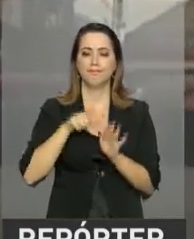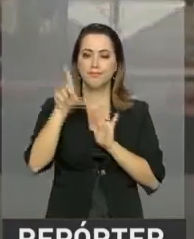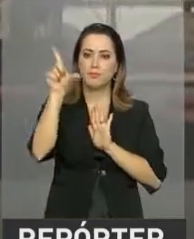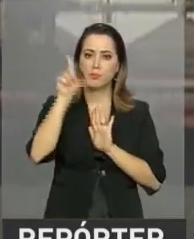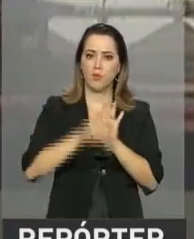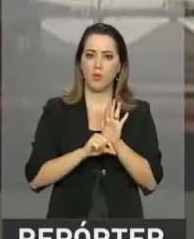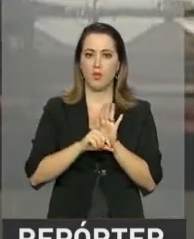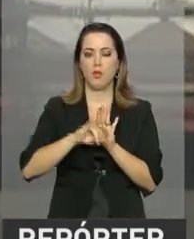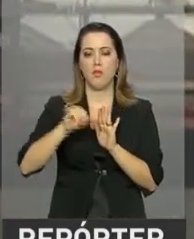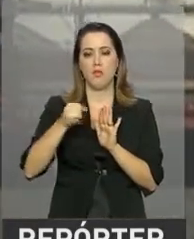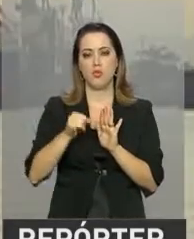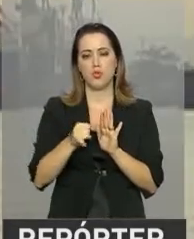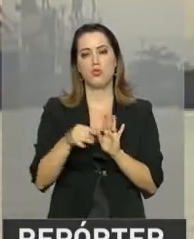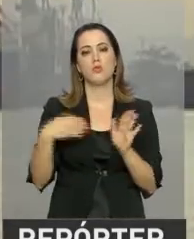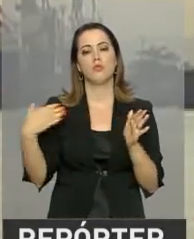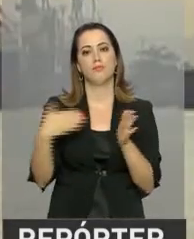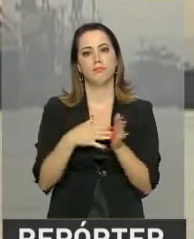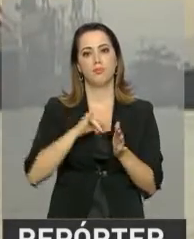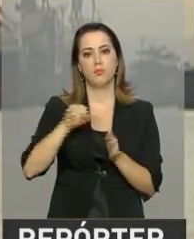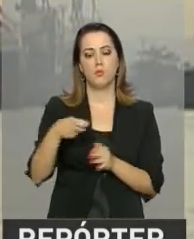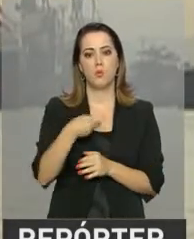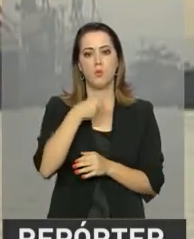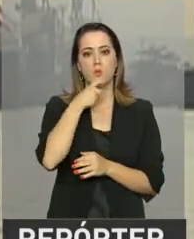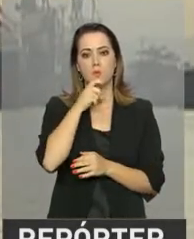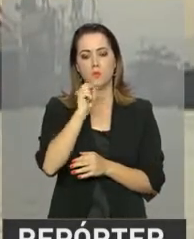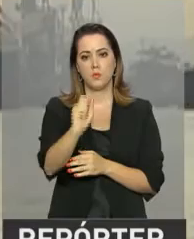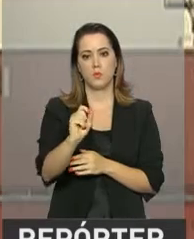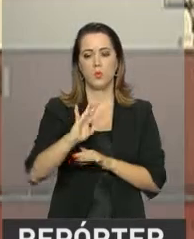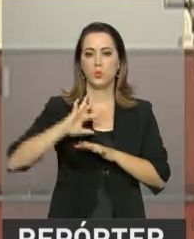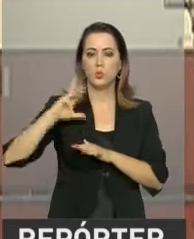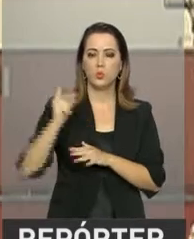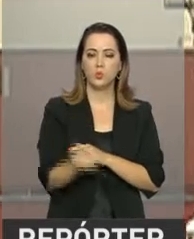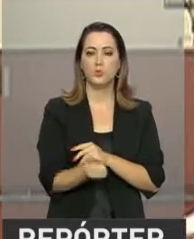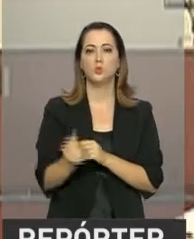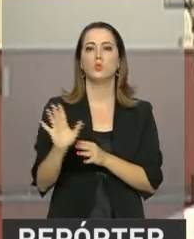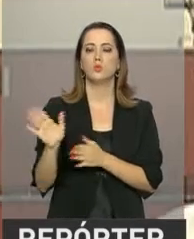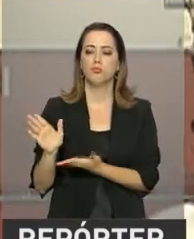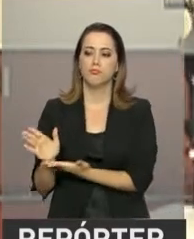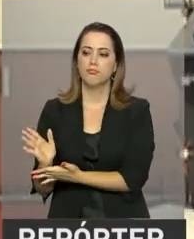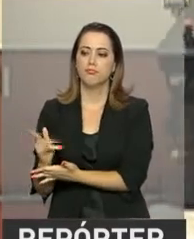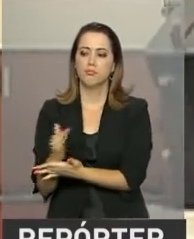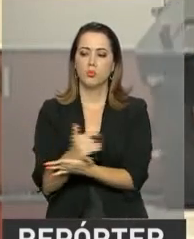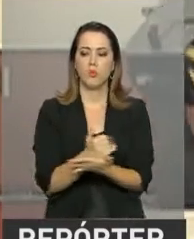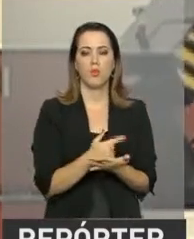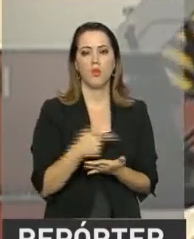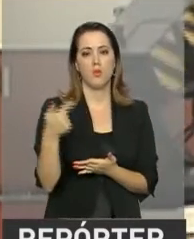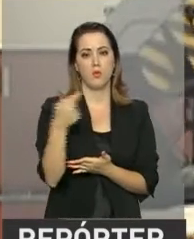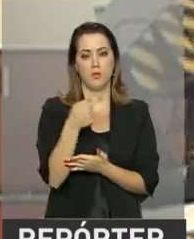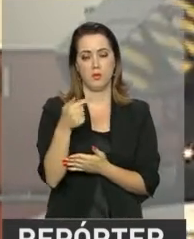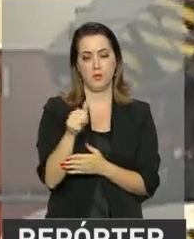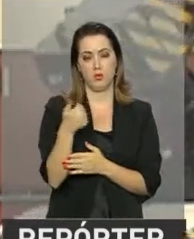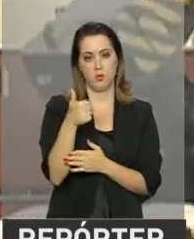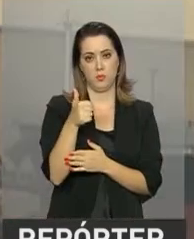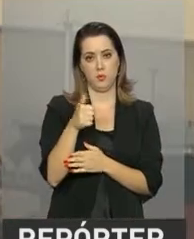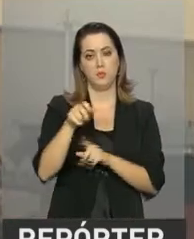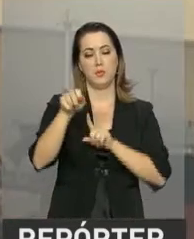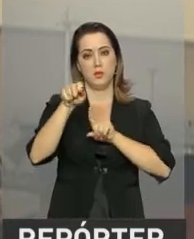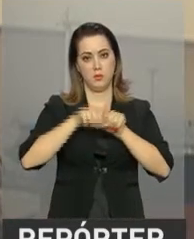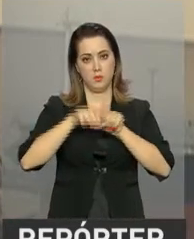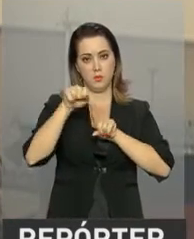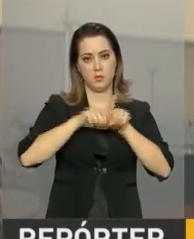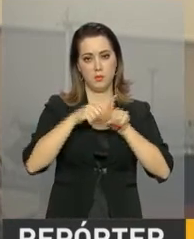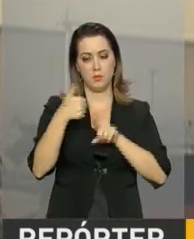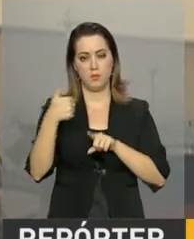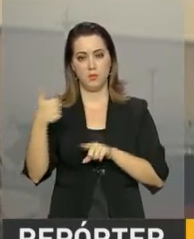queda de janeiro a julho. O total recolhido no período, comparado aos sete primeiros meses de 2015, caiu